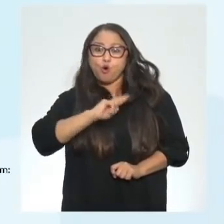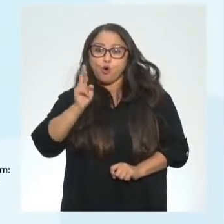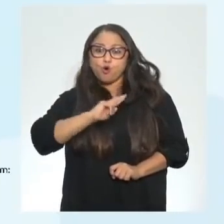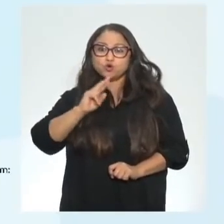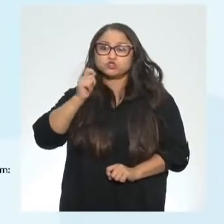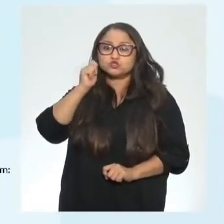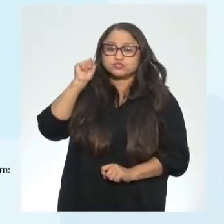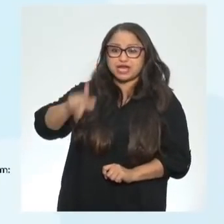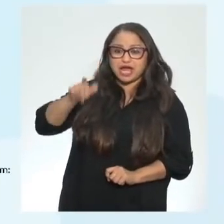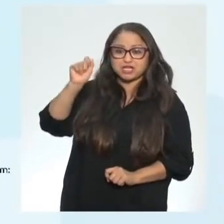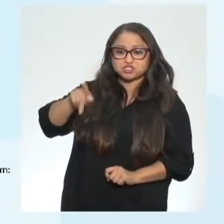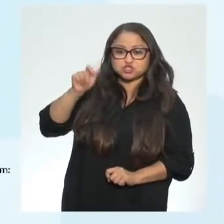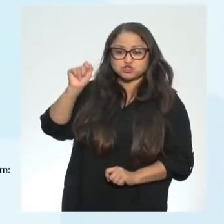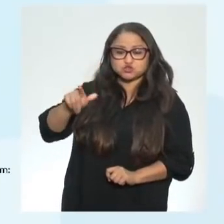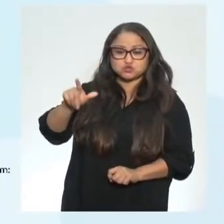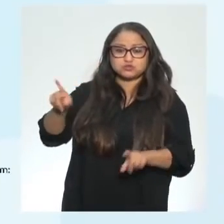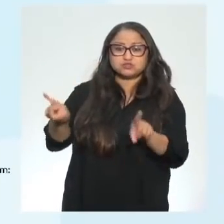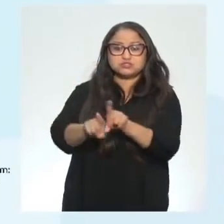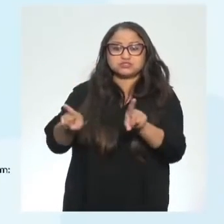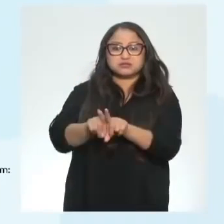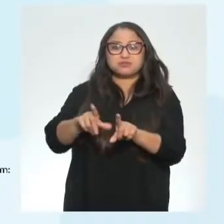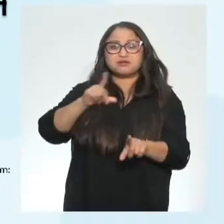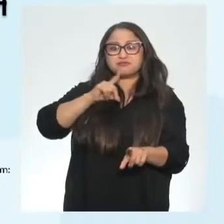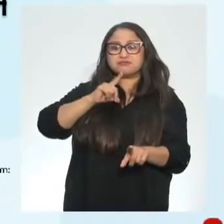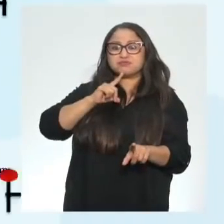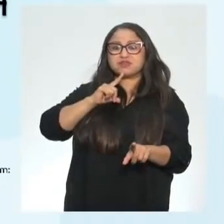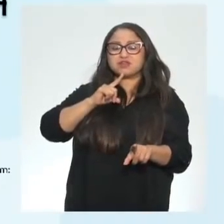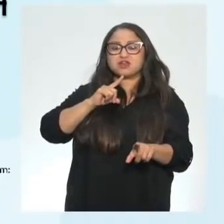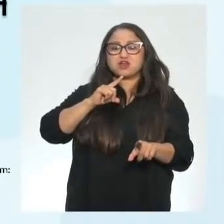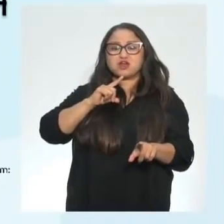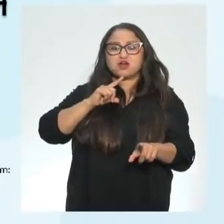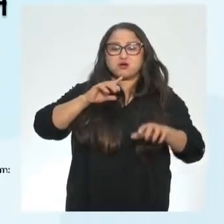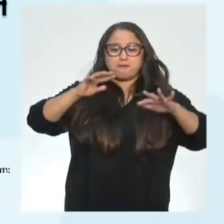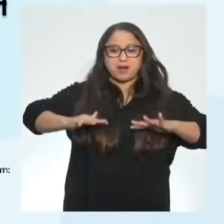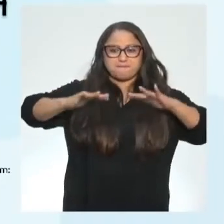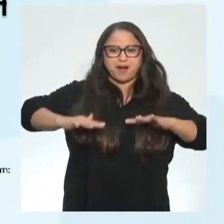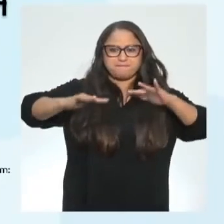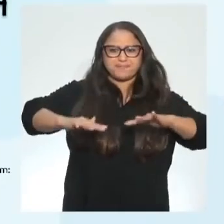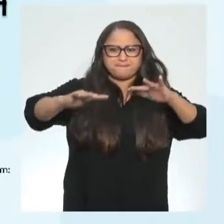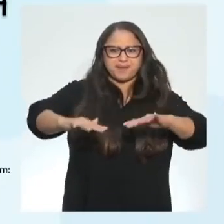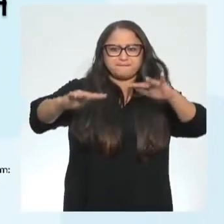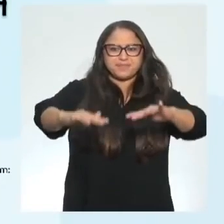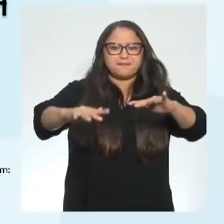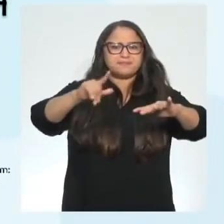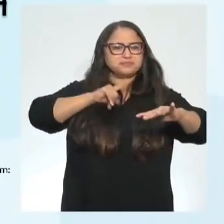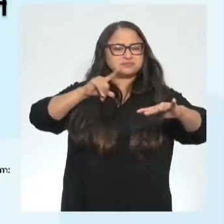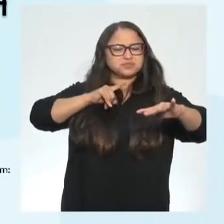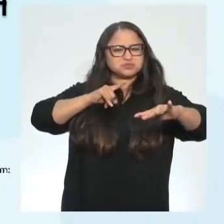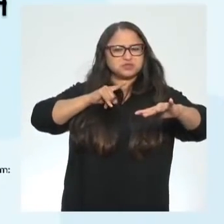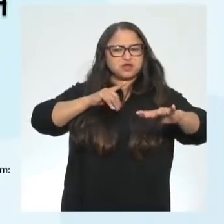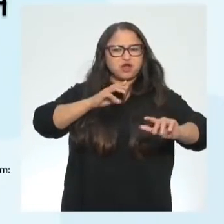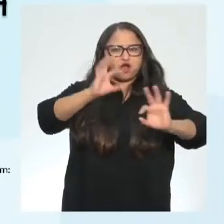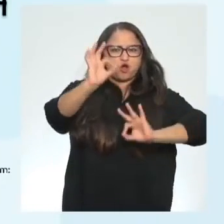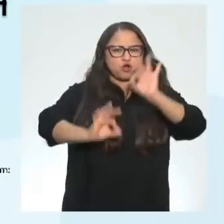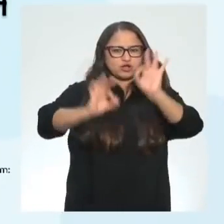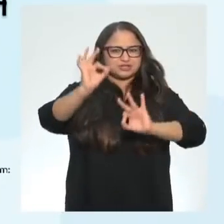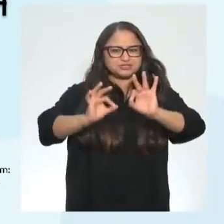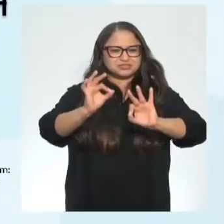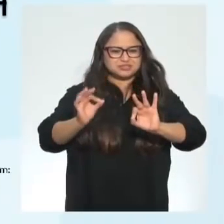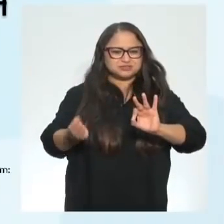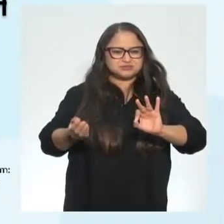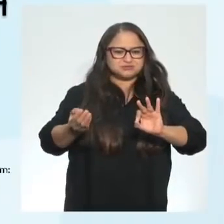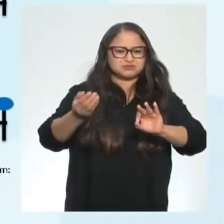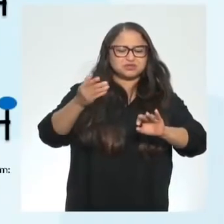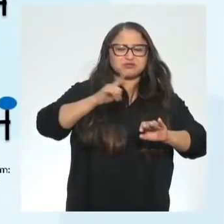azul, e aí os soldados, eles vão formando aí as suas tropas dentro